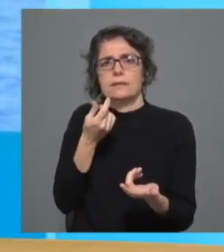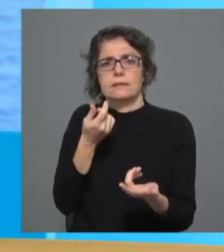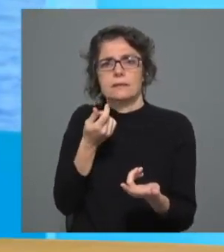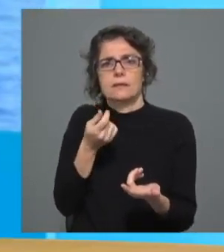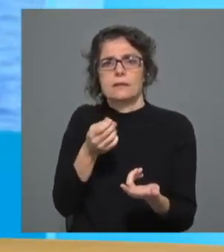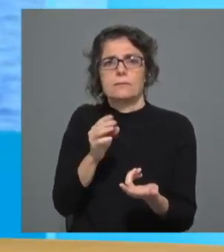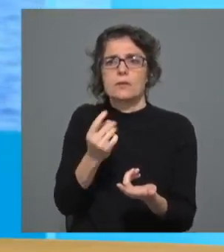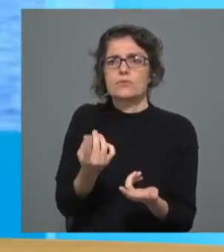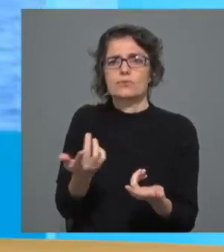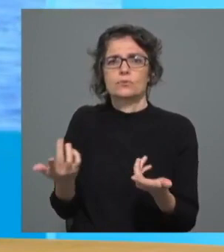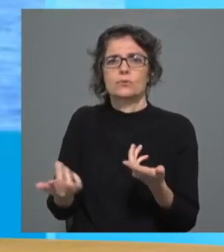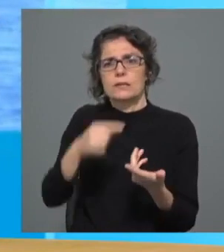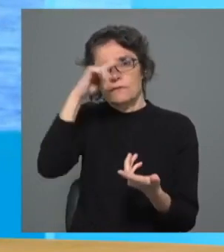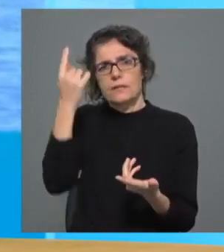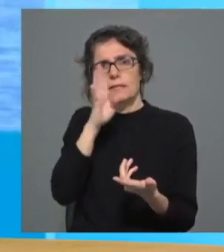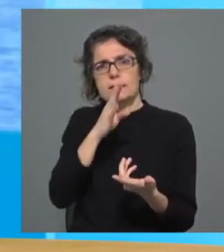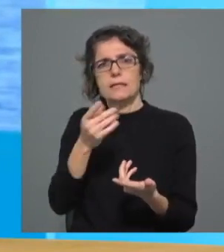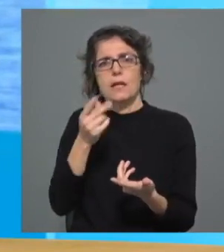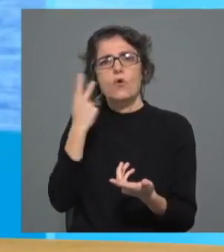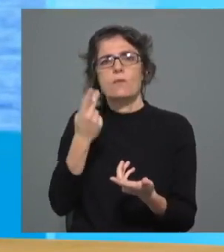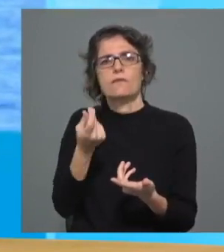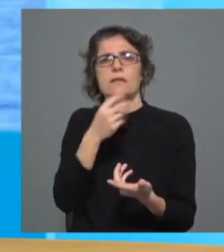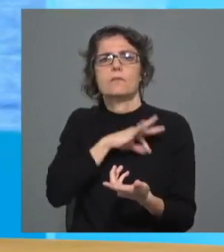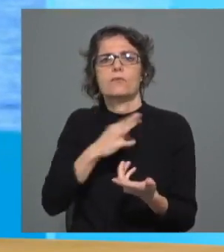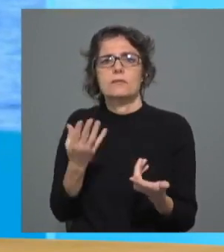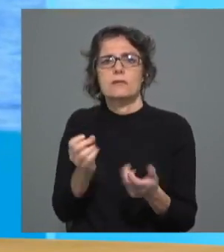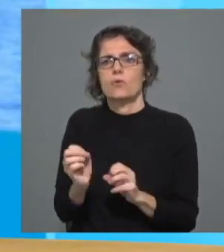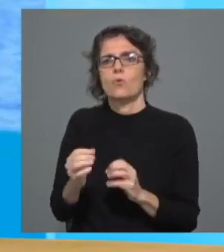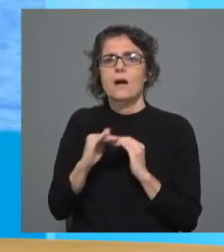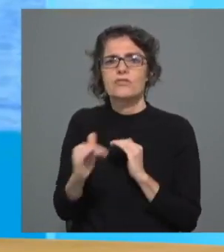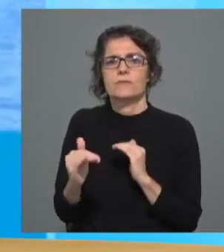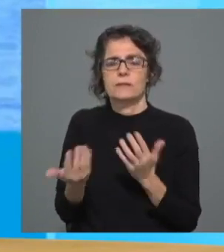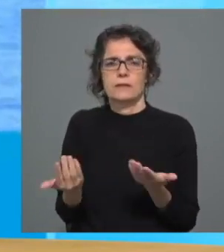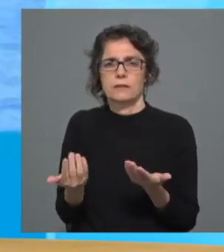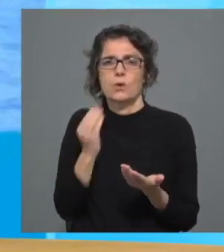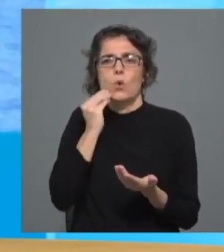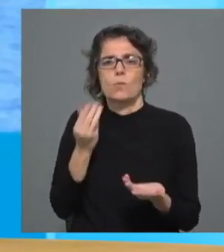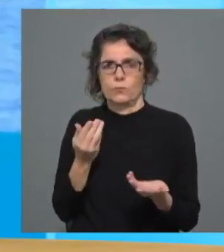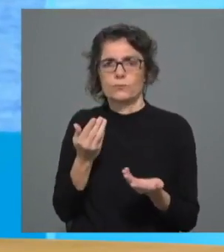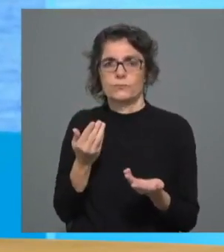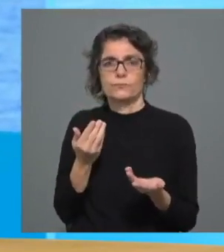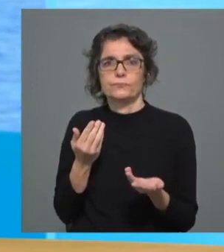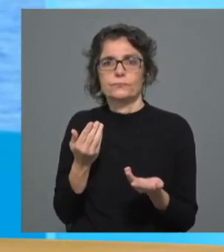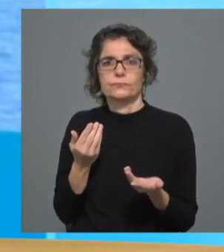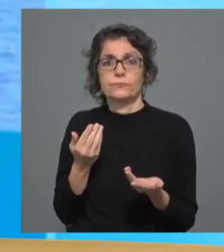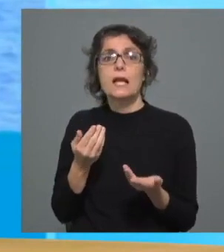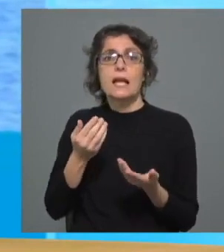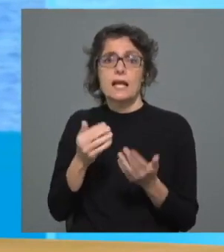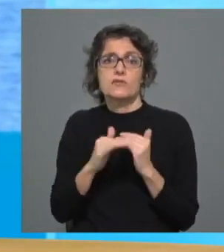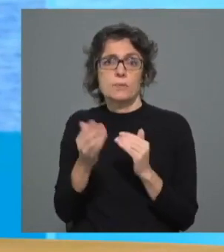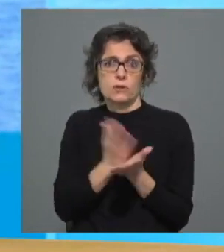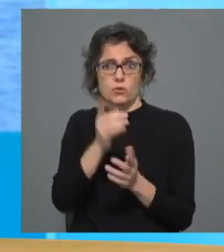a vida profissional não é estabilizada em relação a esse aspecto e em relação a outros, quer dizer, a precariedade não é só dos professores, é